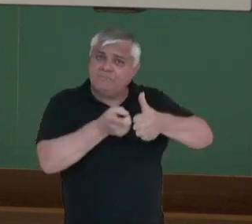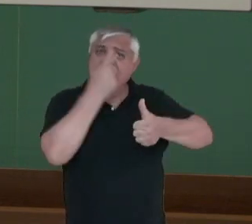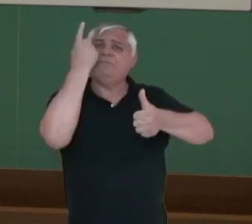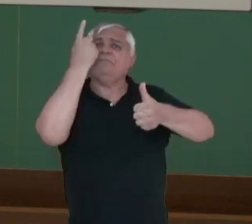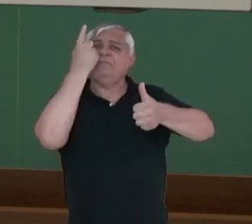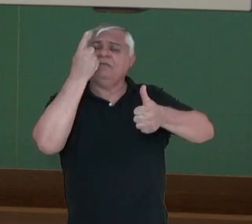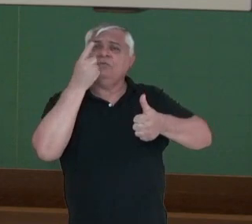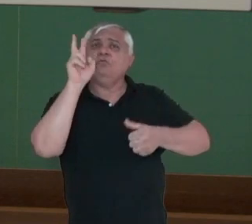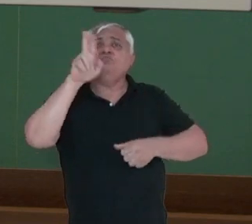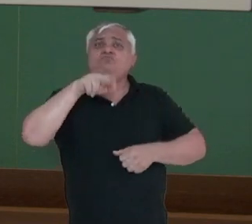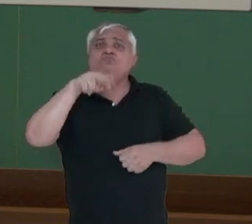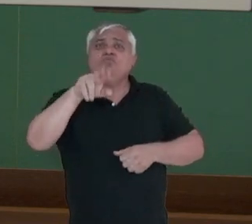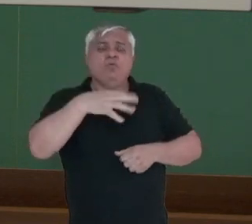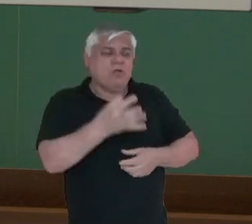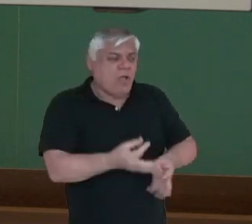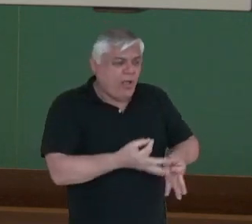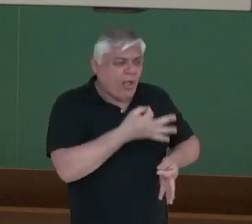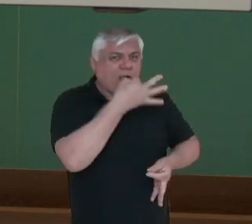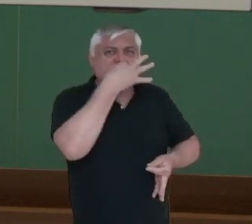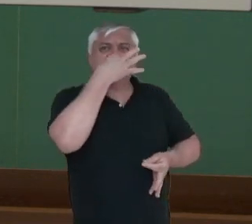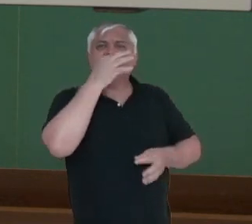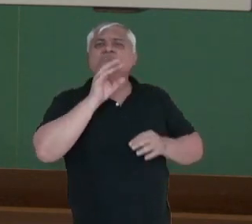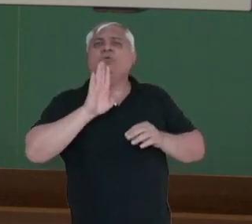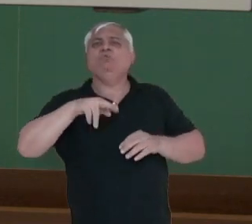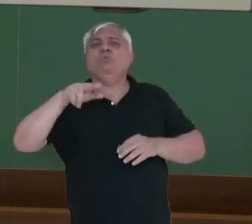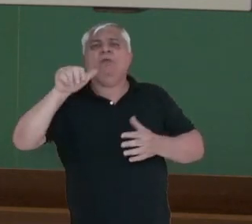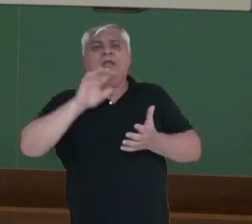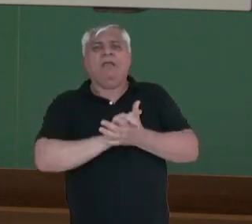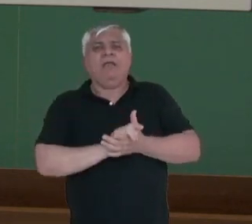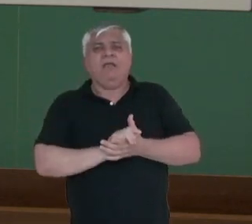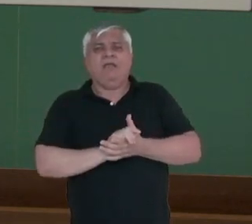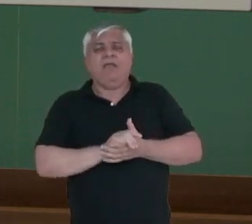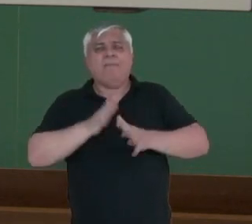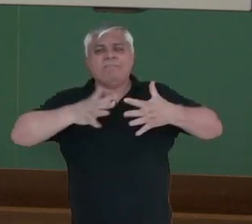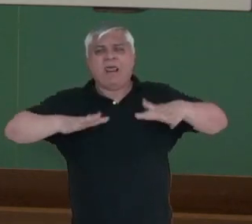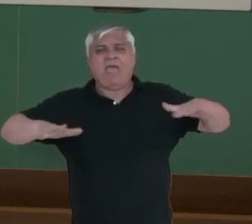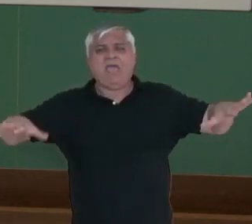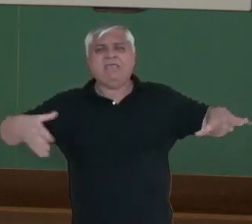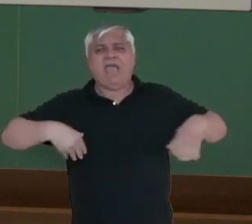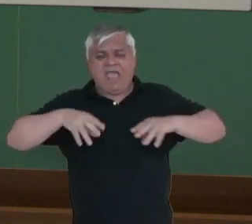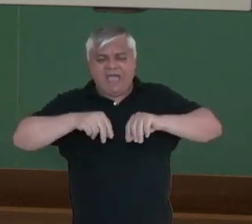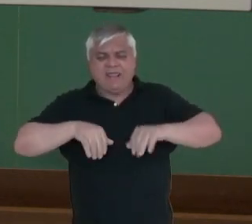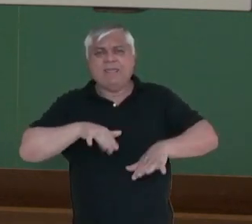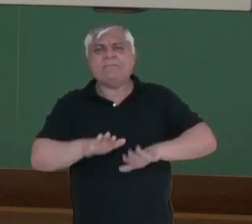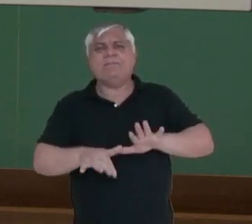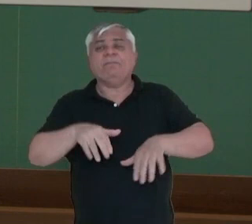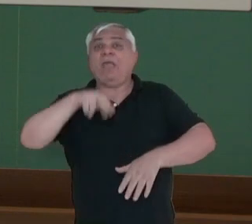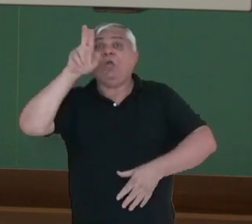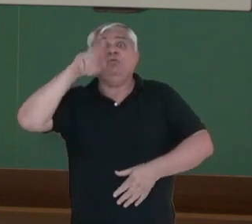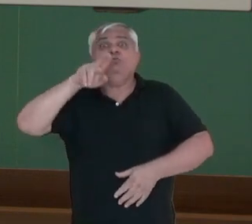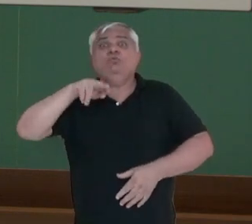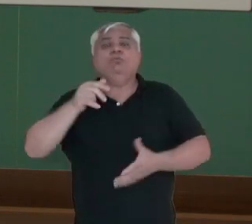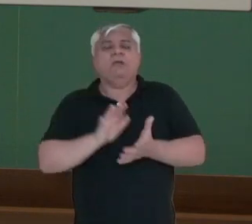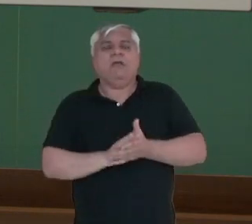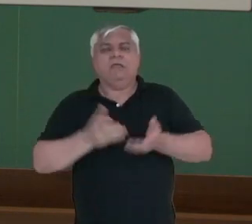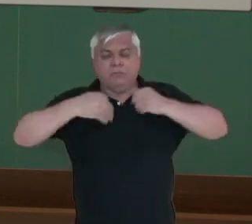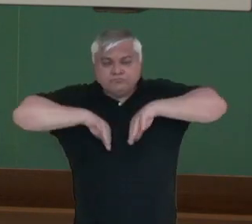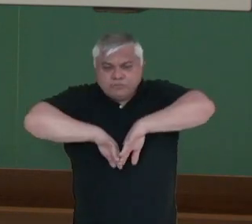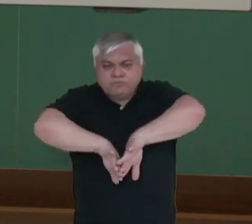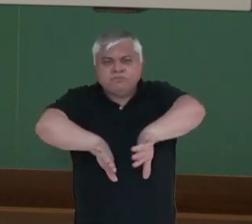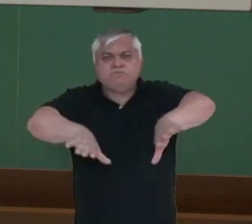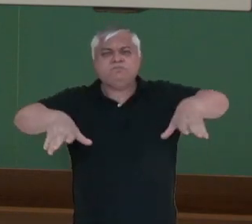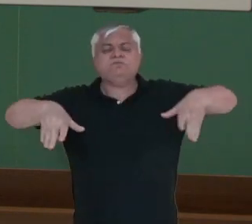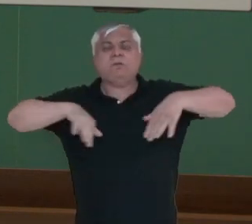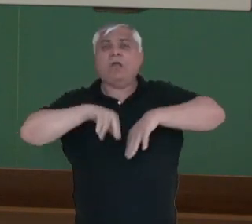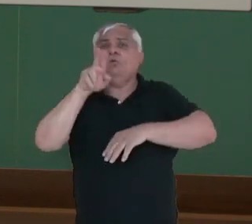nunca pisei na praia, se eu nunca senti a areia nos meus pés, a brisa do mar, se eu nunca dei um mergulho no mar, como é